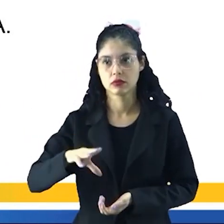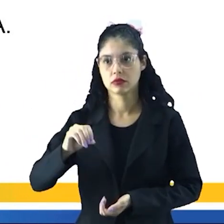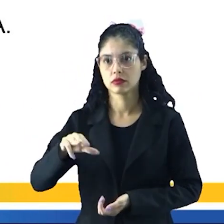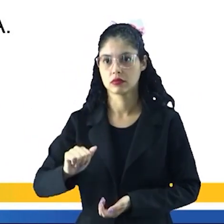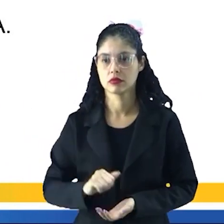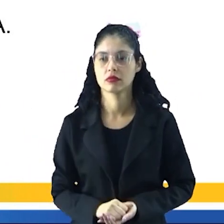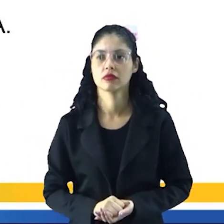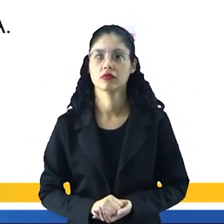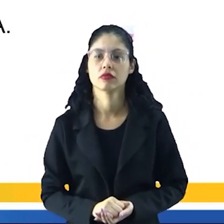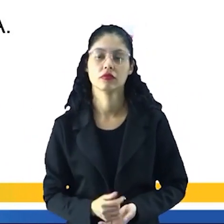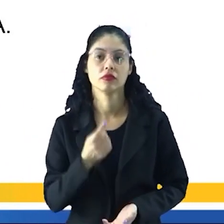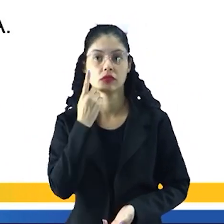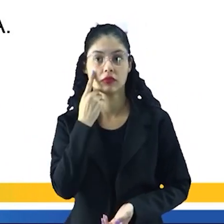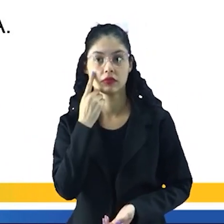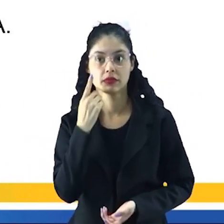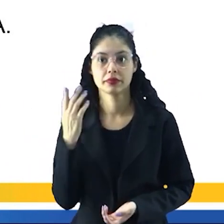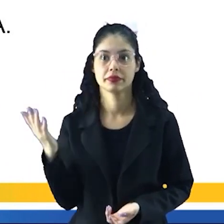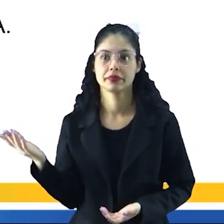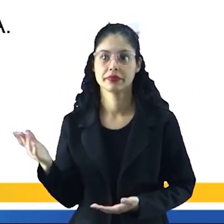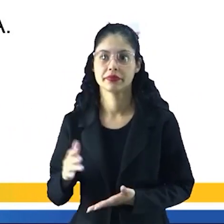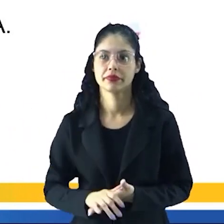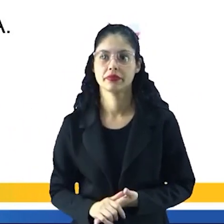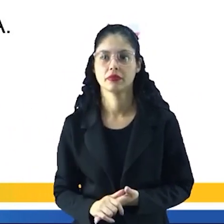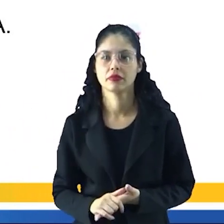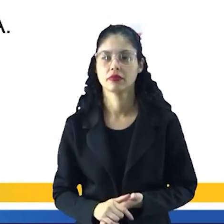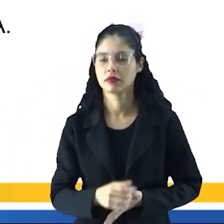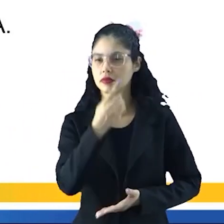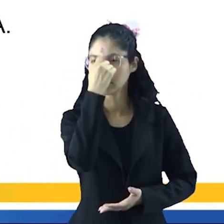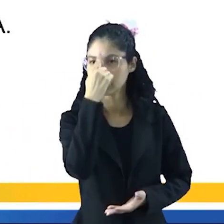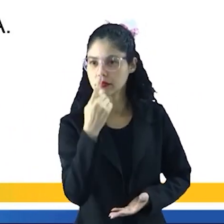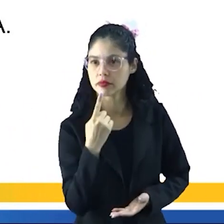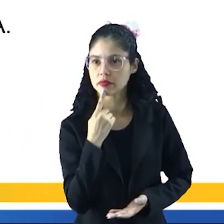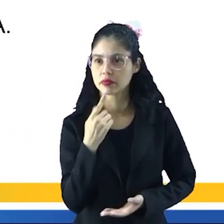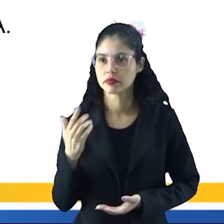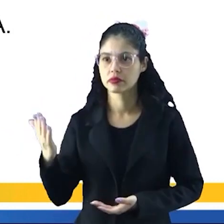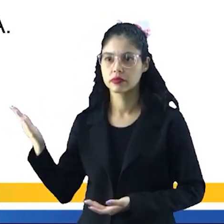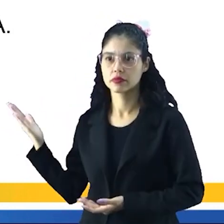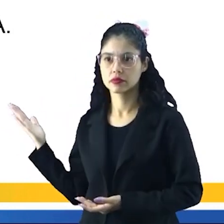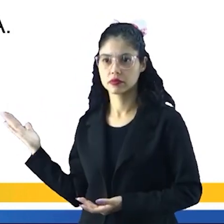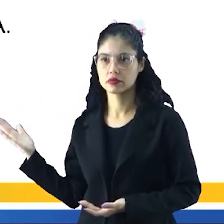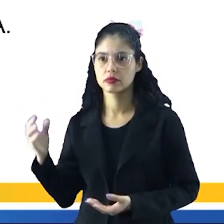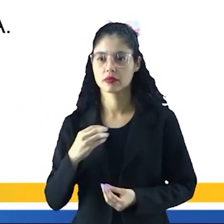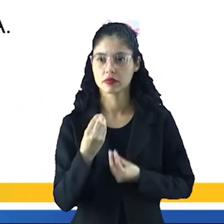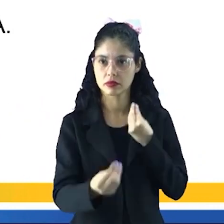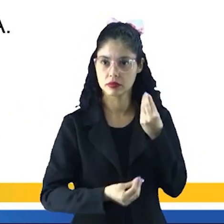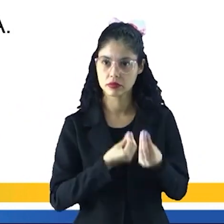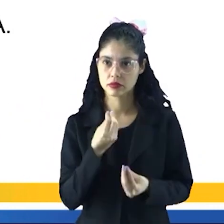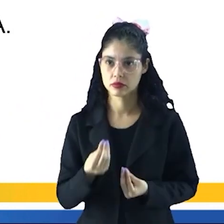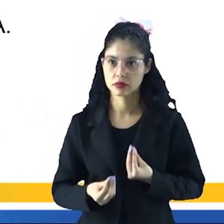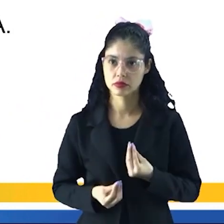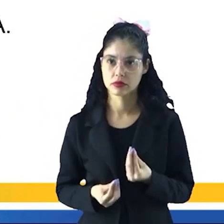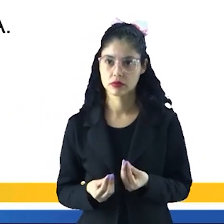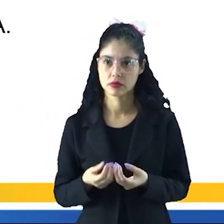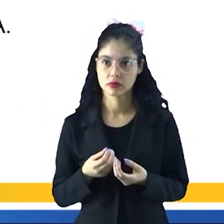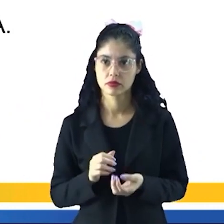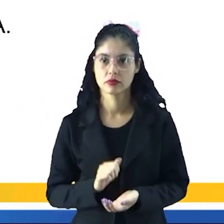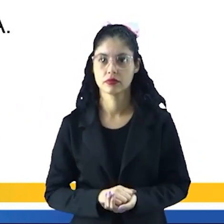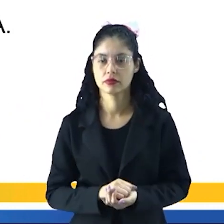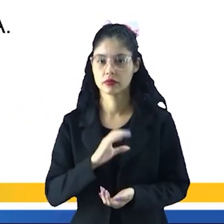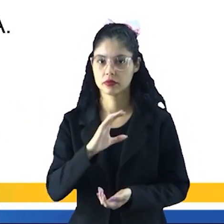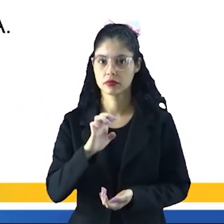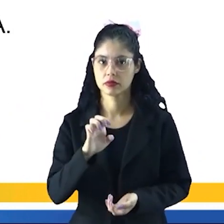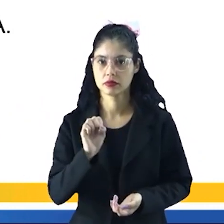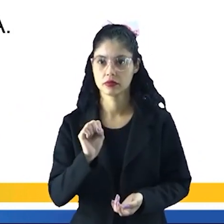no átrio do MoMA. Olha só essa imagem, né? Você tem como se fosse um cesto, e